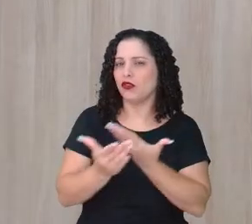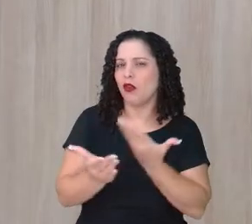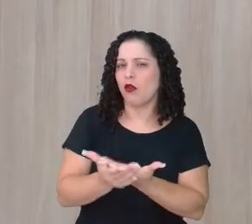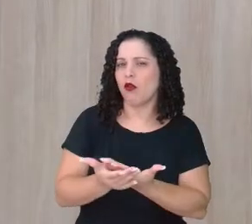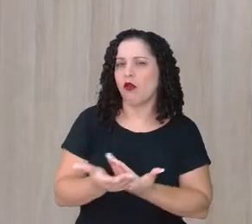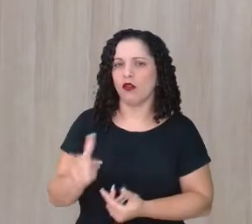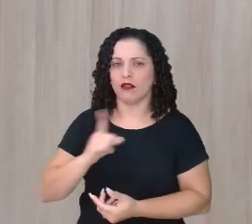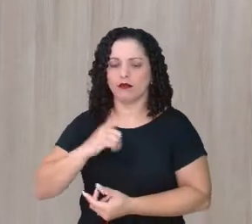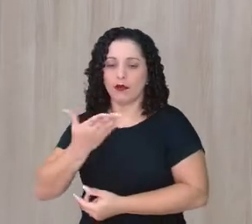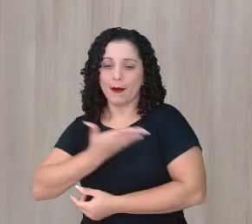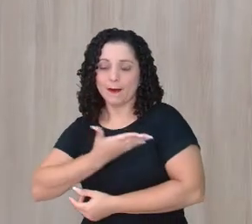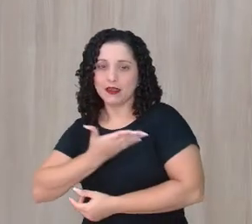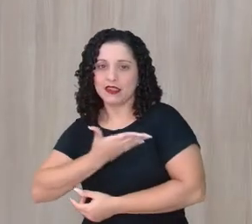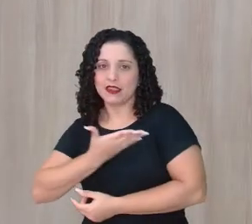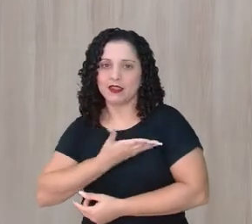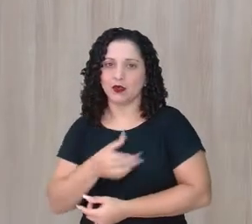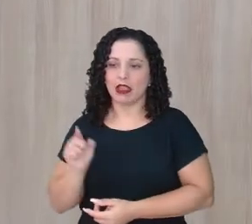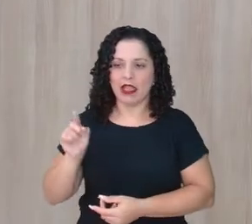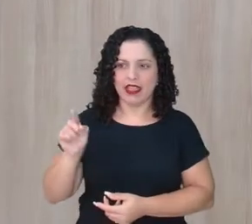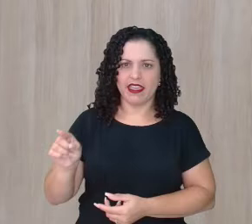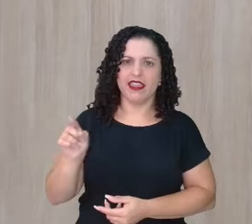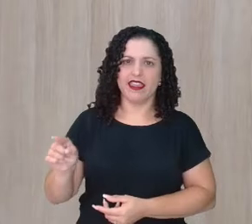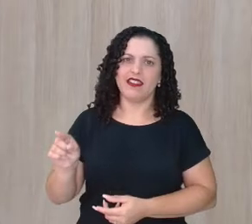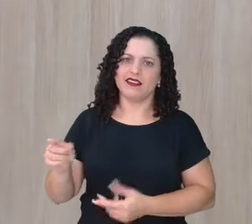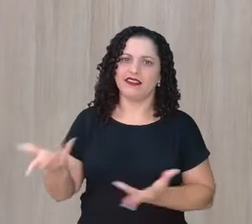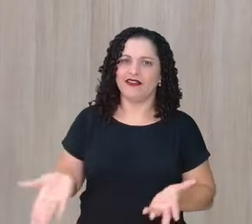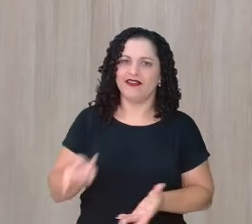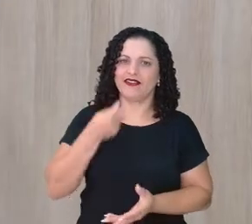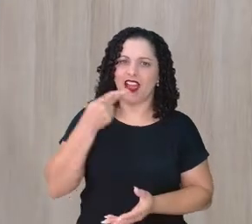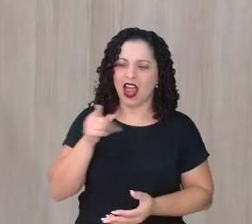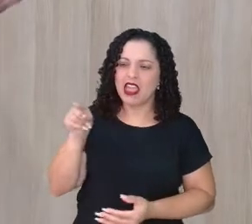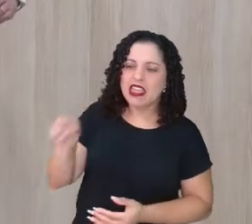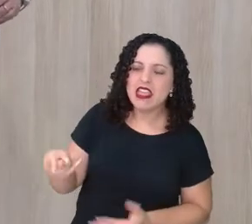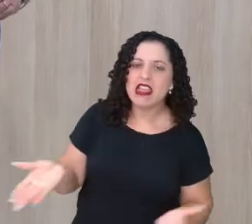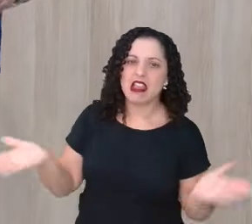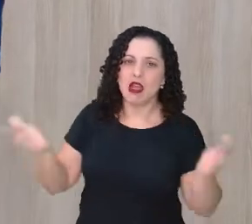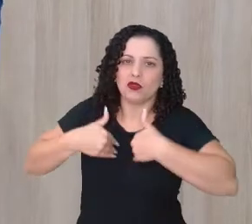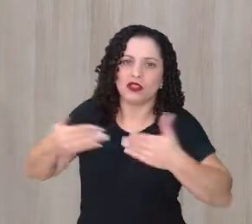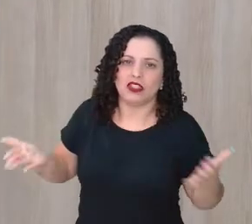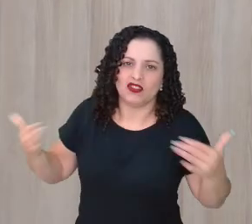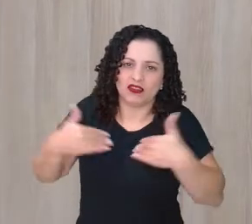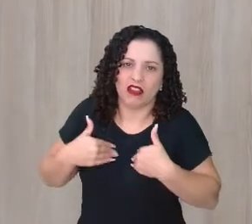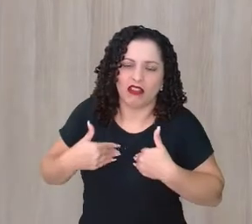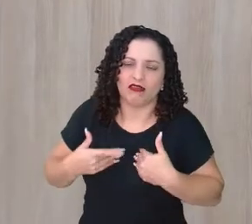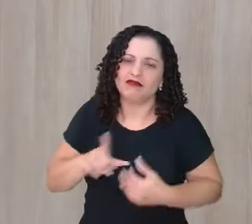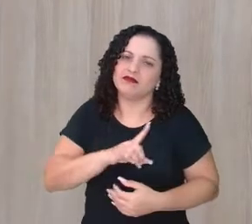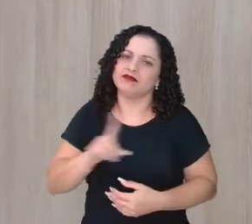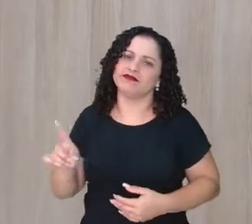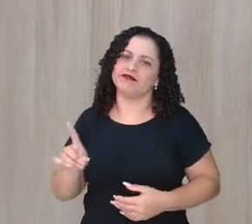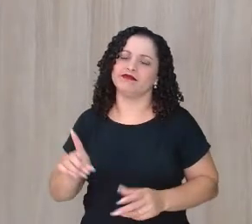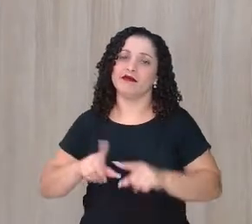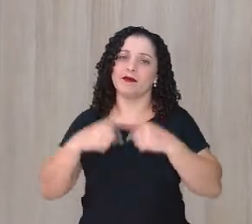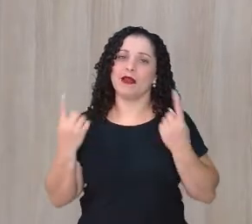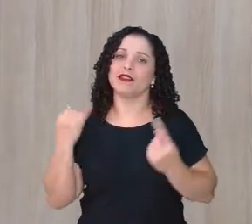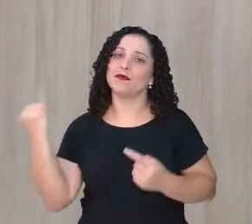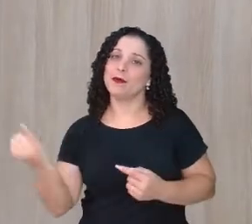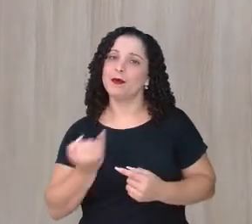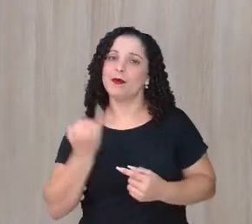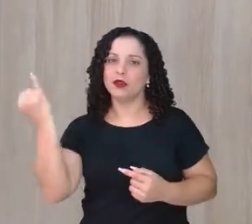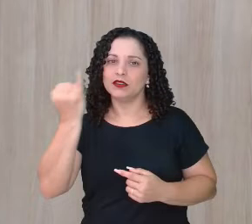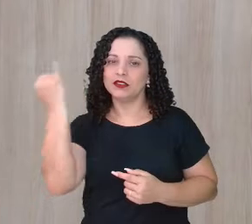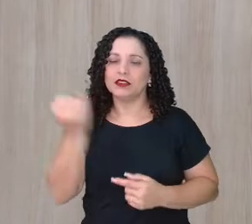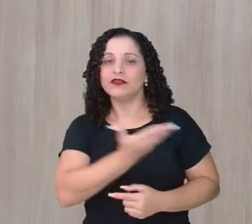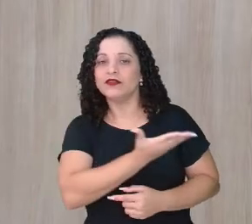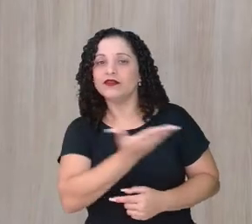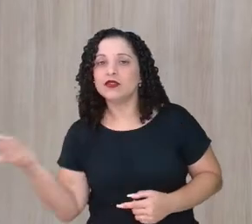não precisa a gente dizer que ele tem autismo, porque não somos nós que dizemos, são os médicos. Mas é importante que vocês falem, pessoal,